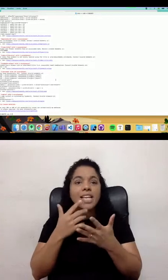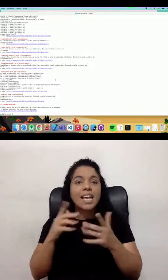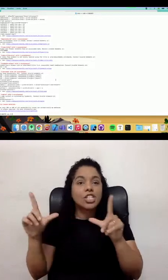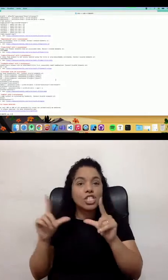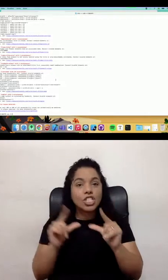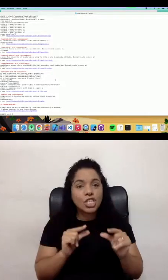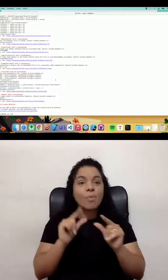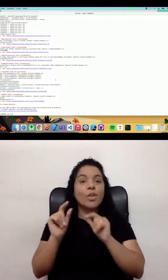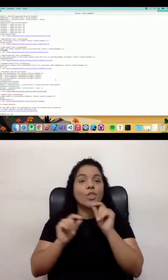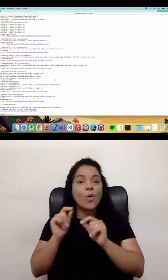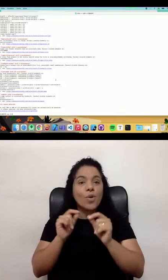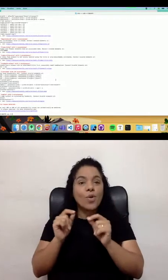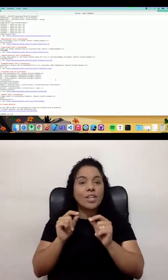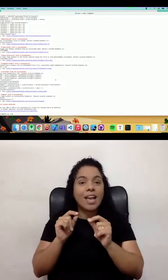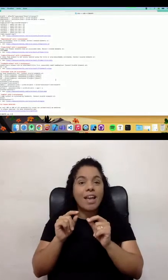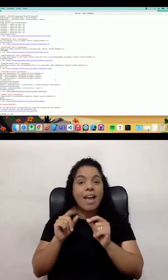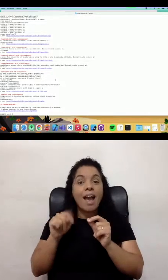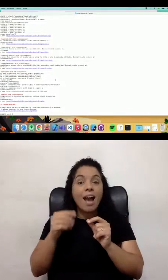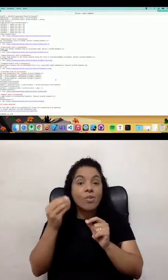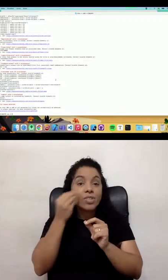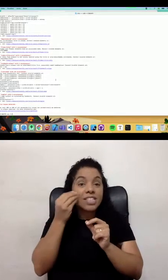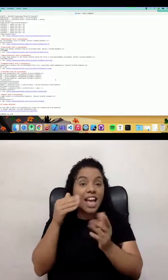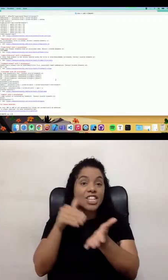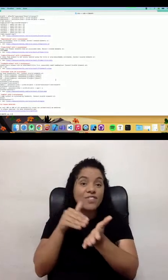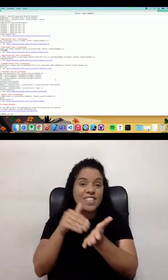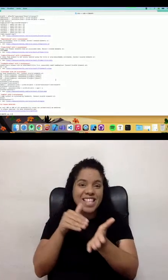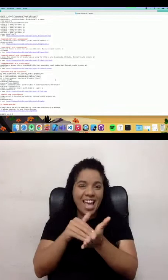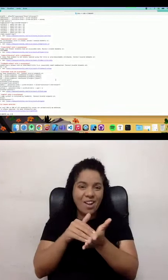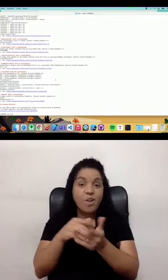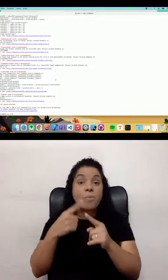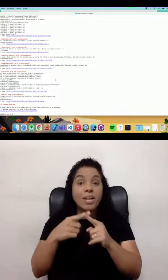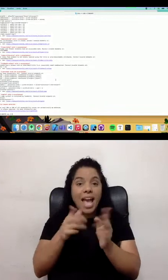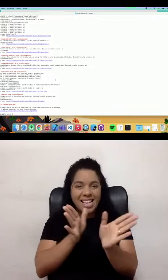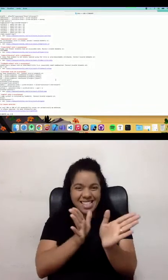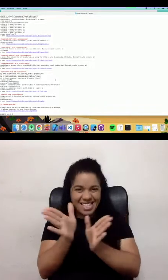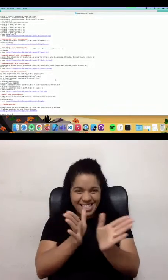tá? Porque o teste de acessibilidade, a parte que não é